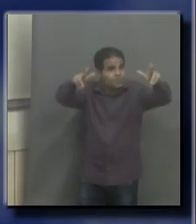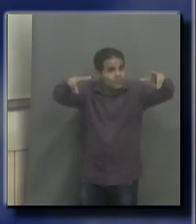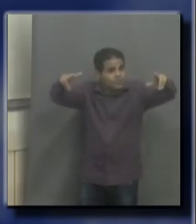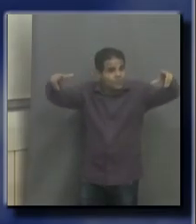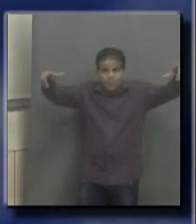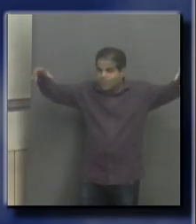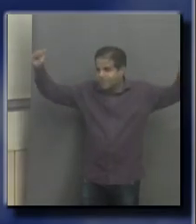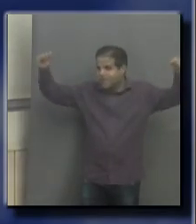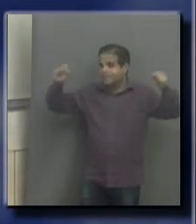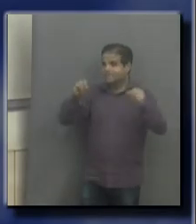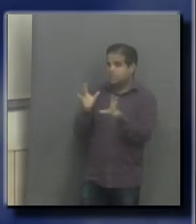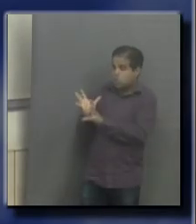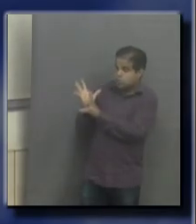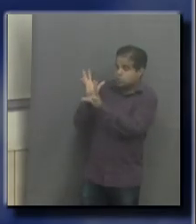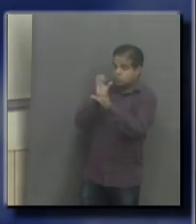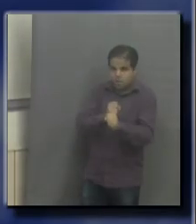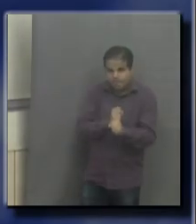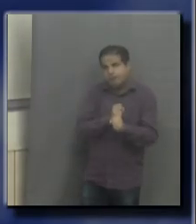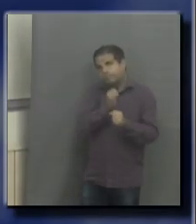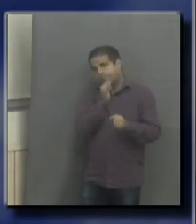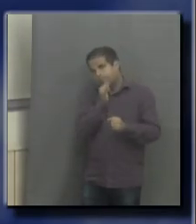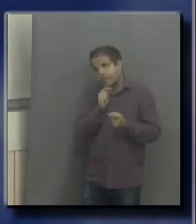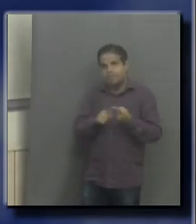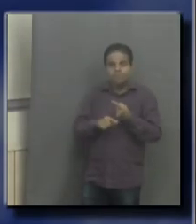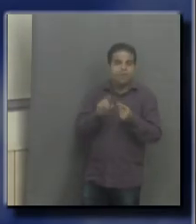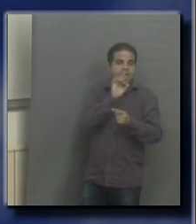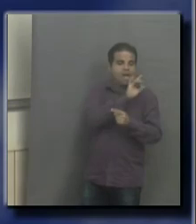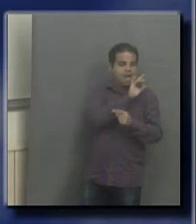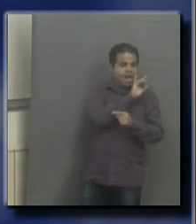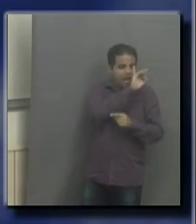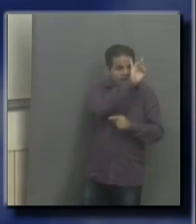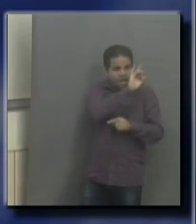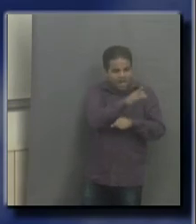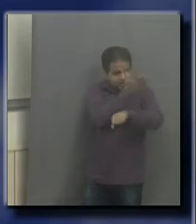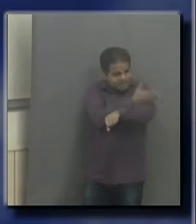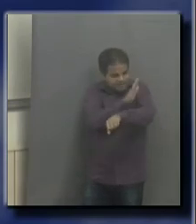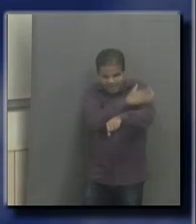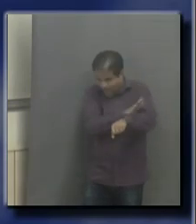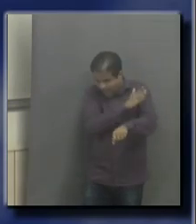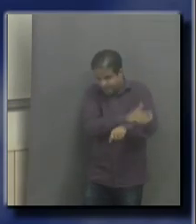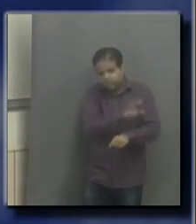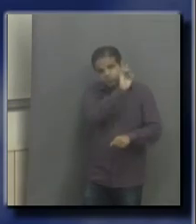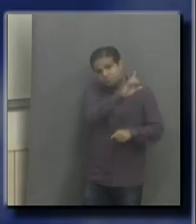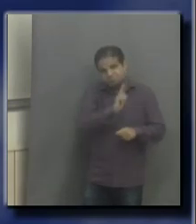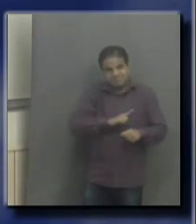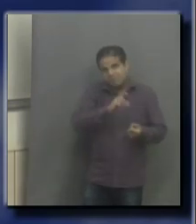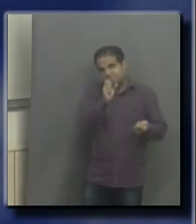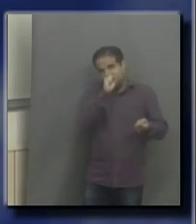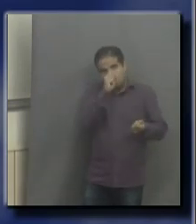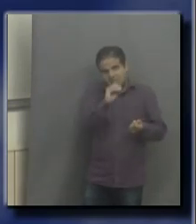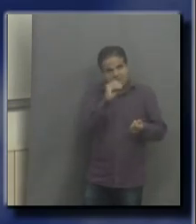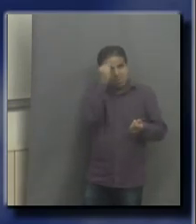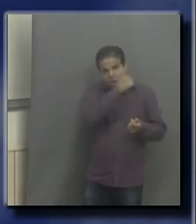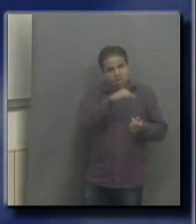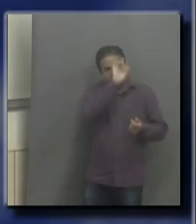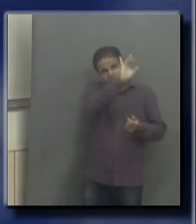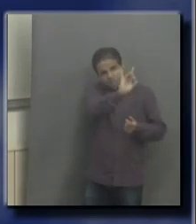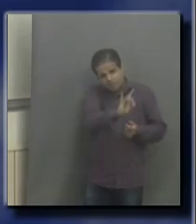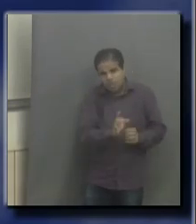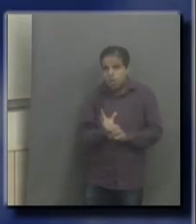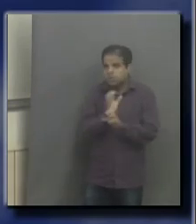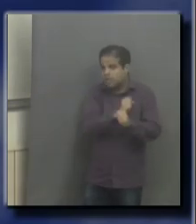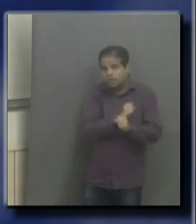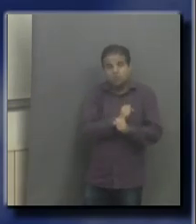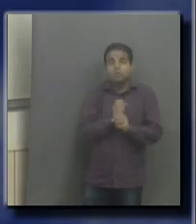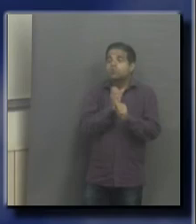Porque se eu somar, vamos dizer que cada estágio específico tenha 80 horas no total, mas aí eu só